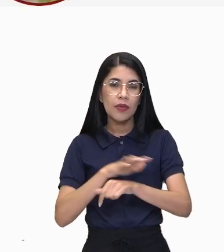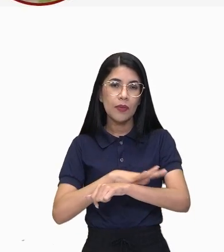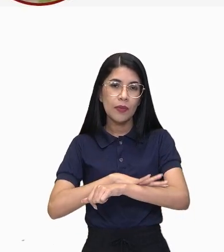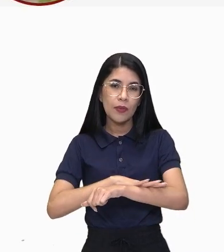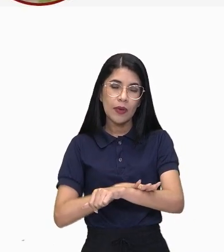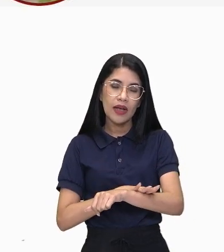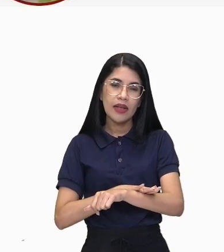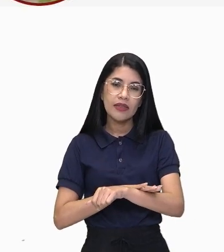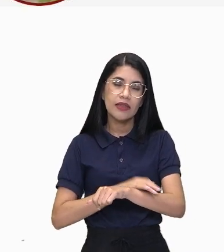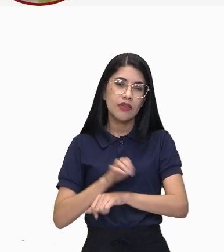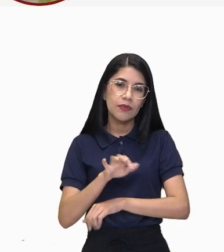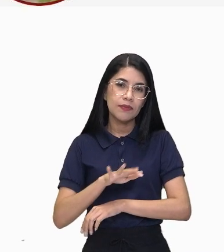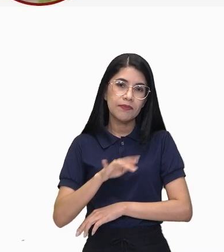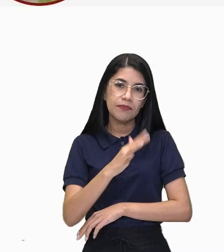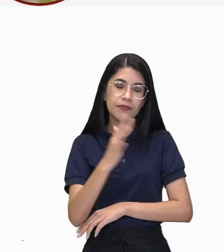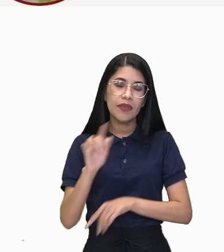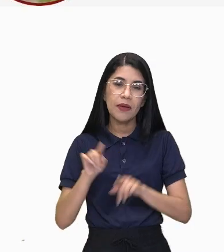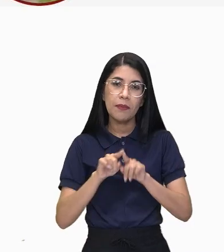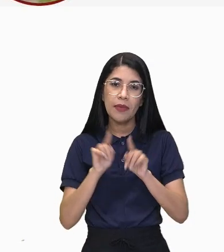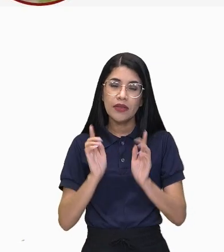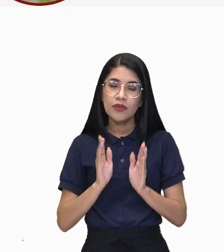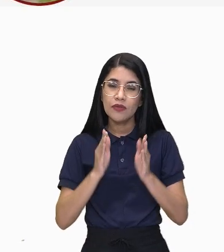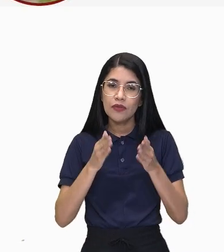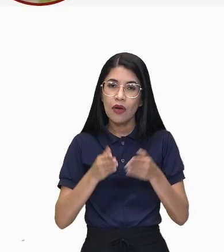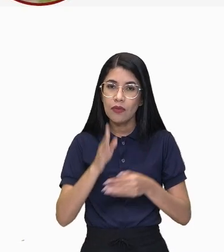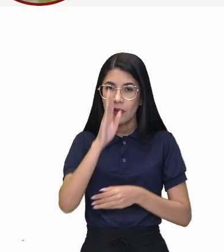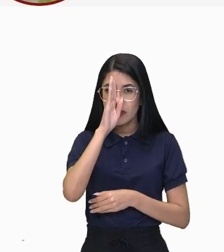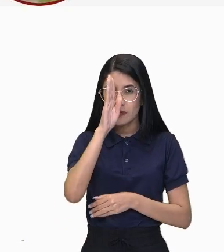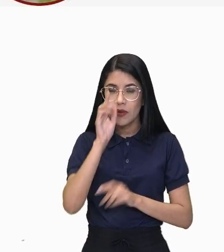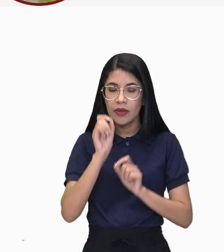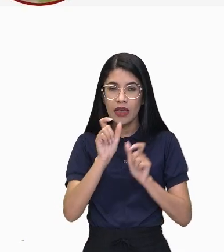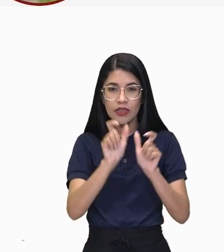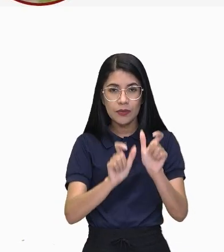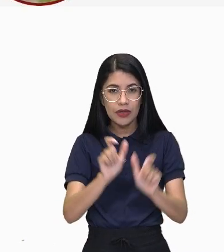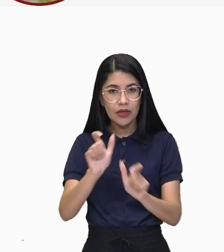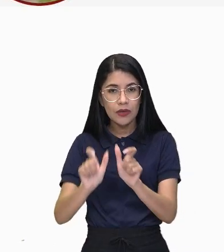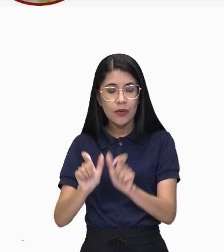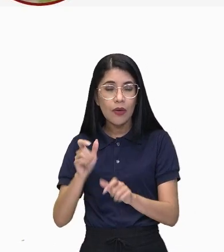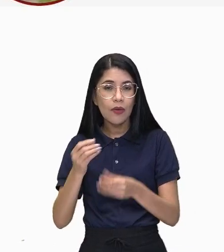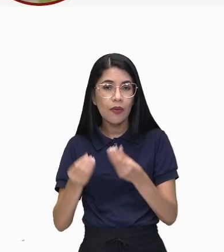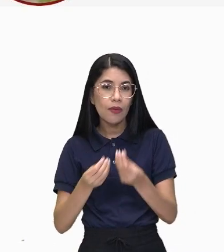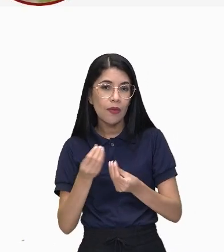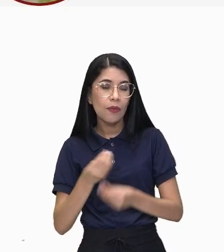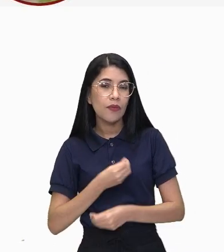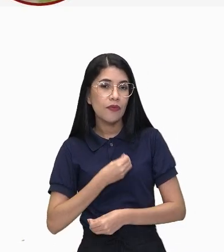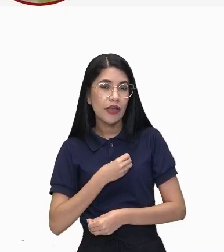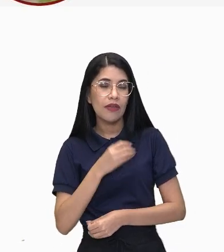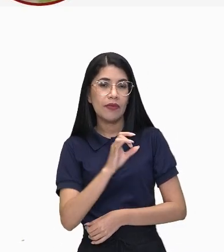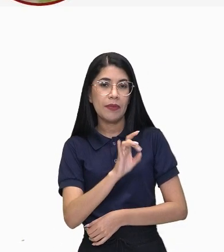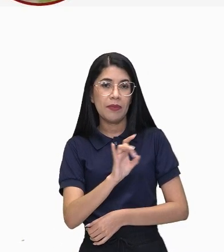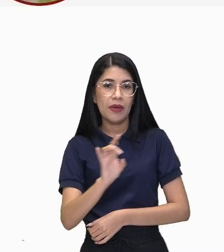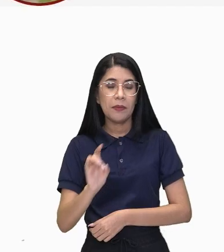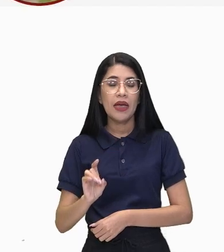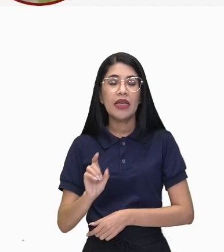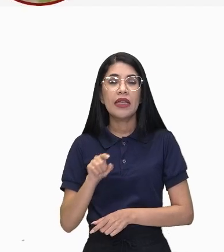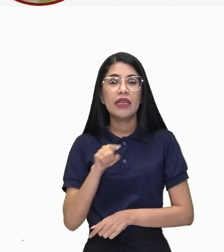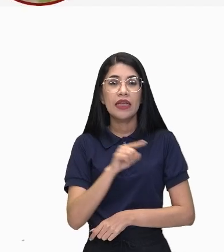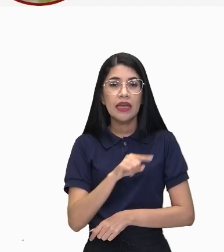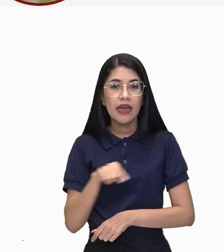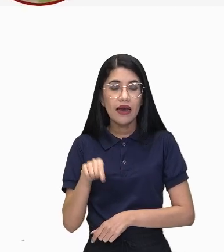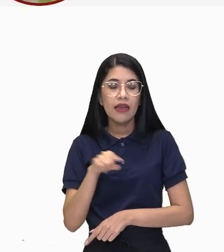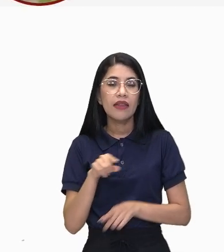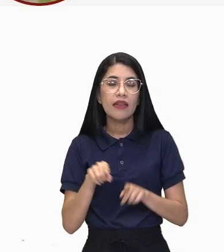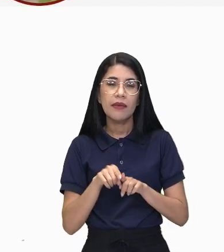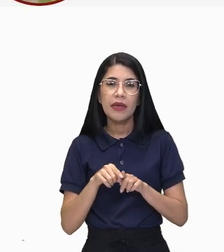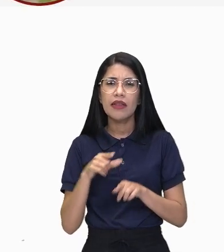Mas nós estamos falando das pessoas que estão ali, da maneira como essas pessoas vivem, e será que elas têm consciência que estão